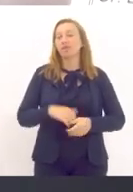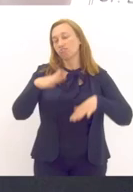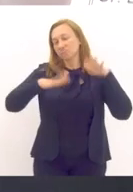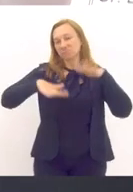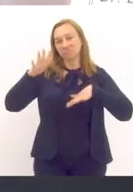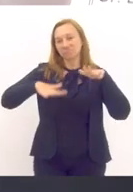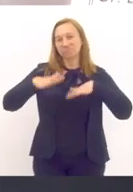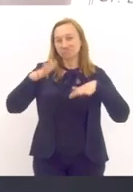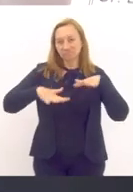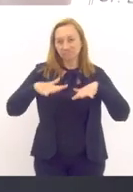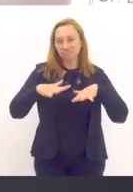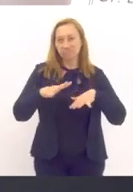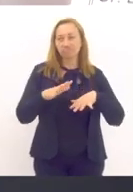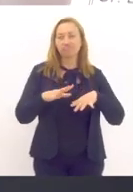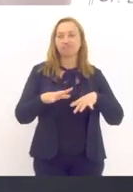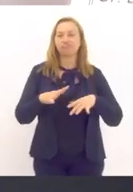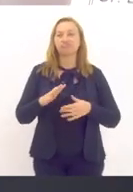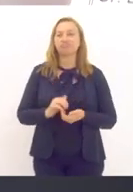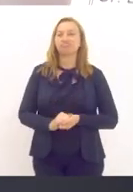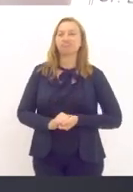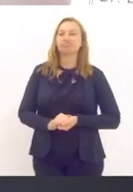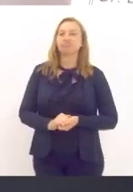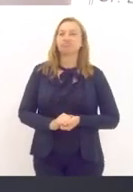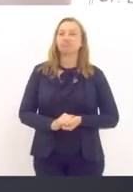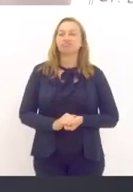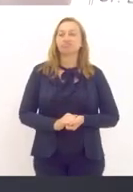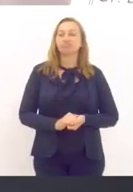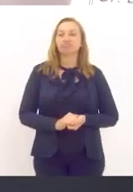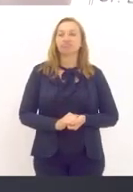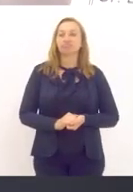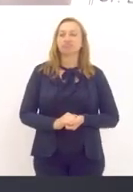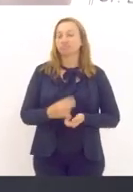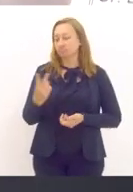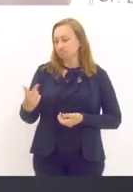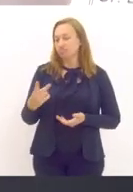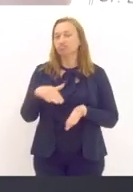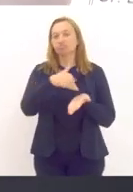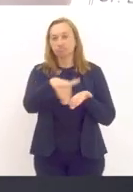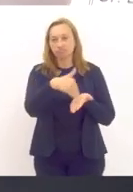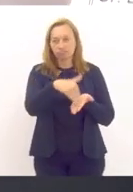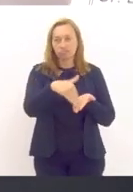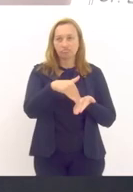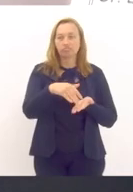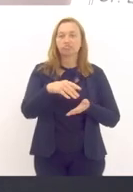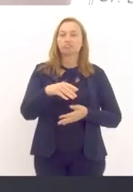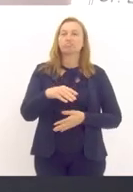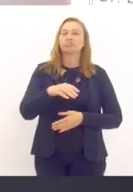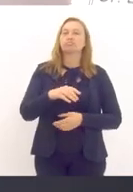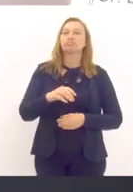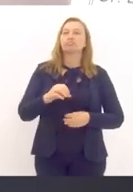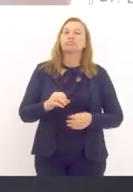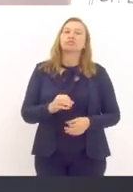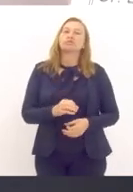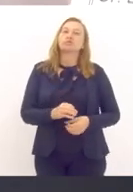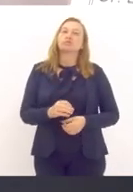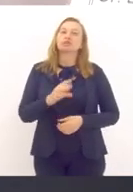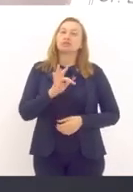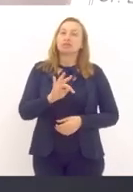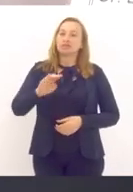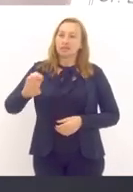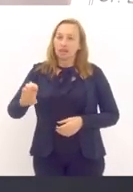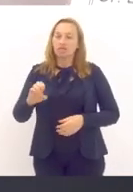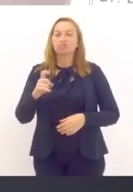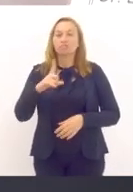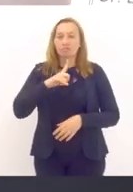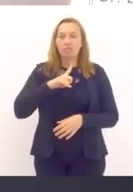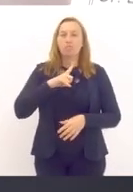Independente, obviamente, mas de forma harmônica com as duas secretarias e com o Tribunal de Contas, que tem esse papel importante, né, de